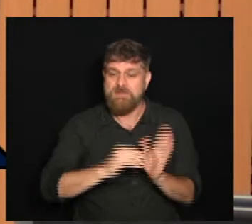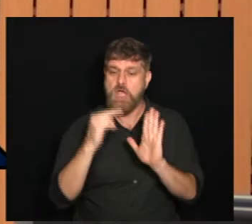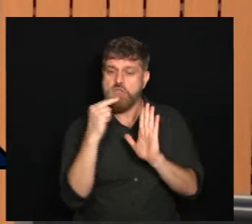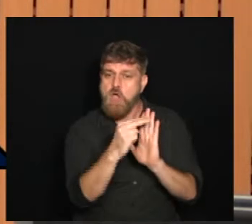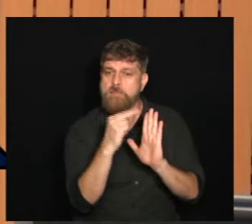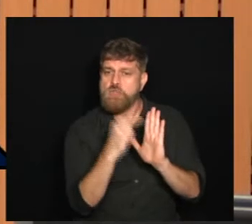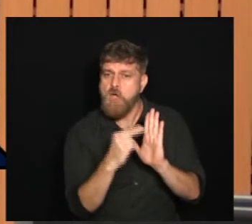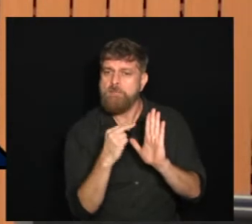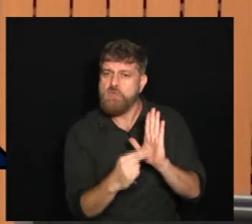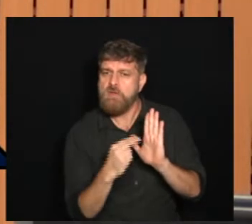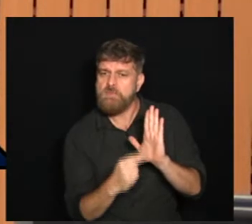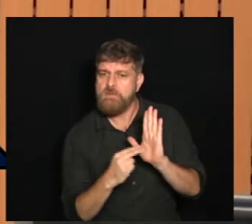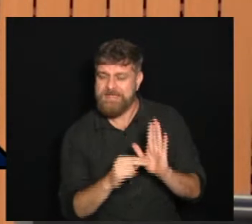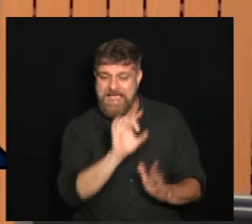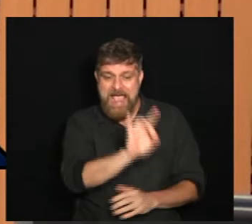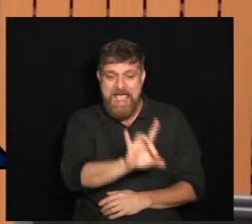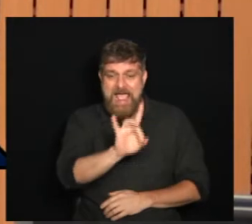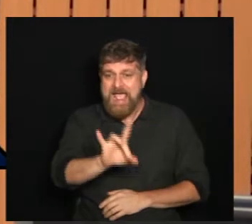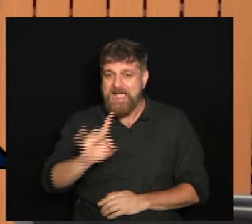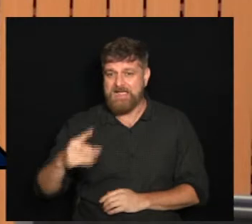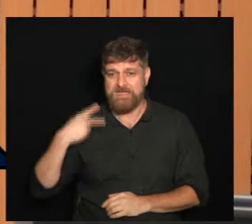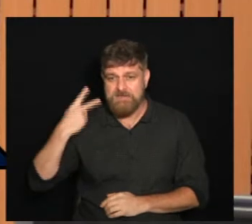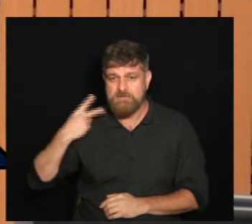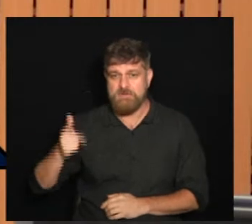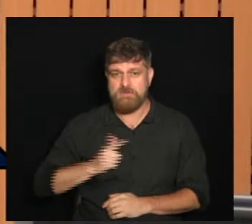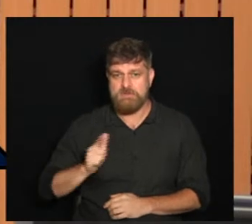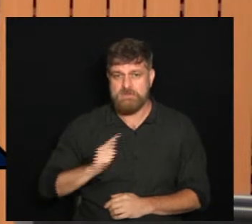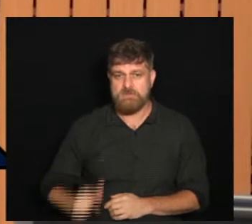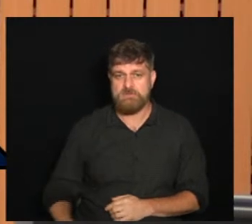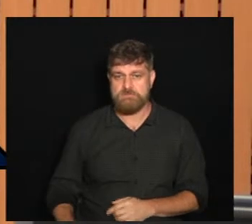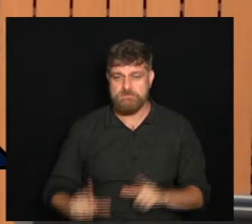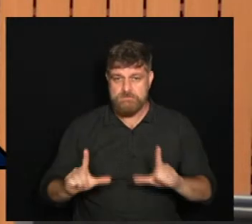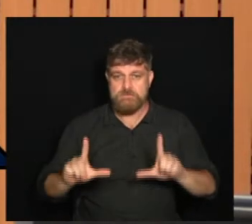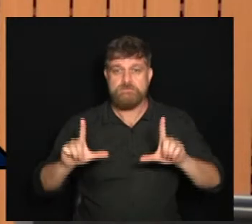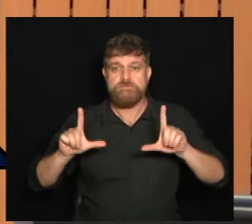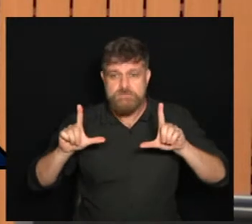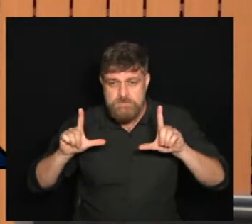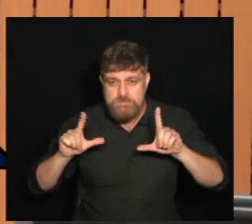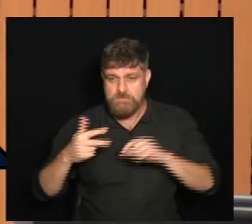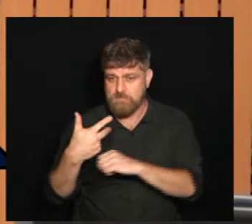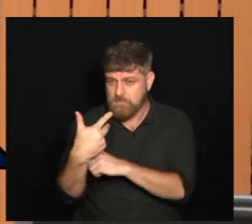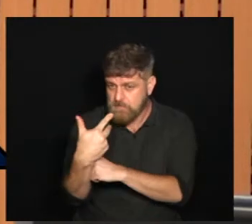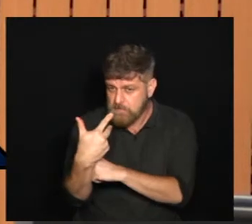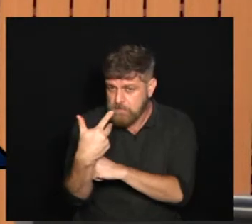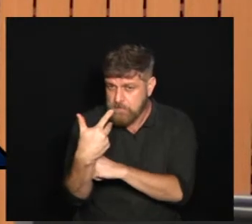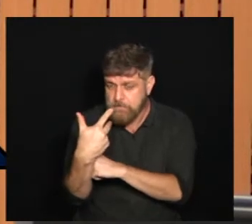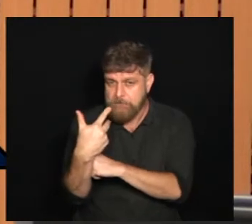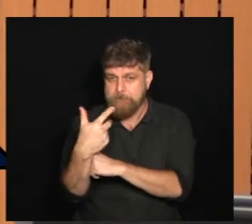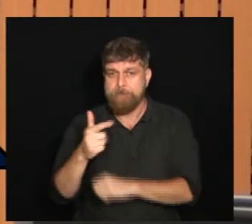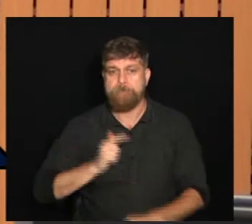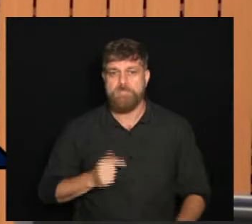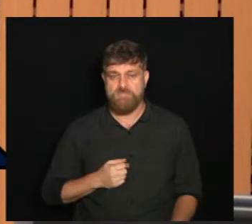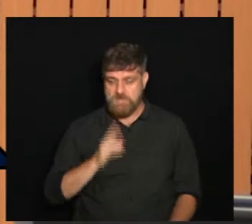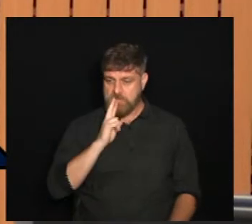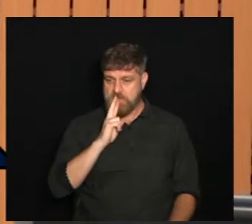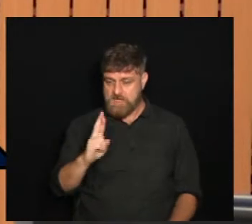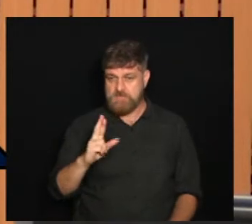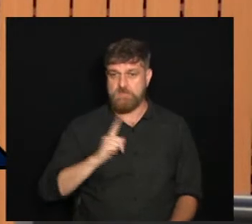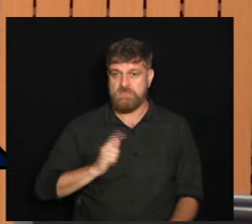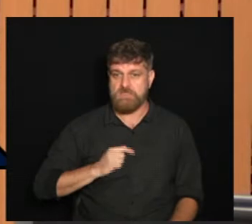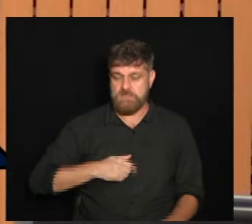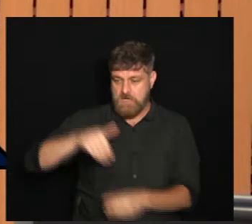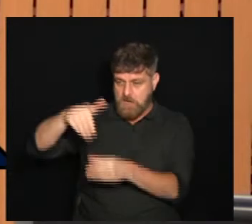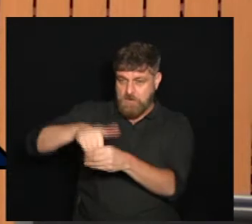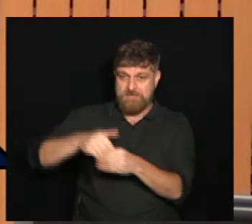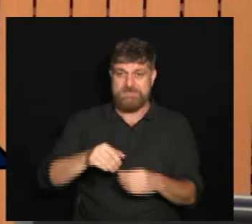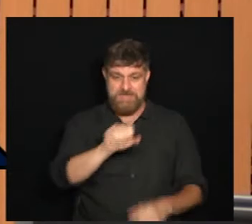devendo cada parlamentar, ao ser anunciado, posicionar seu rosto em frente à câmara frontal do dispositivo e declarar verbalmente seu voto com